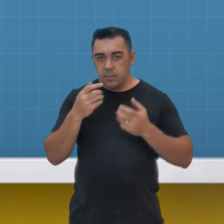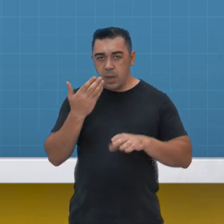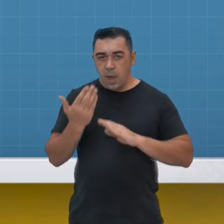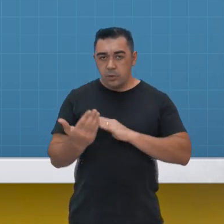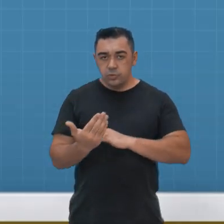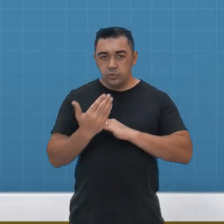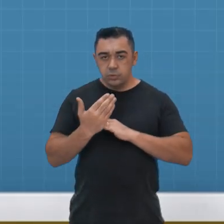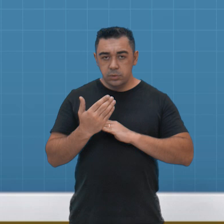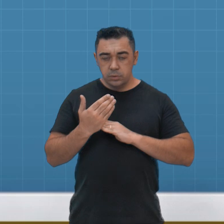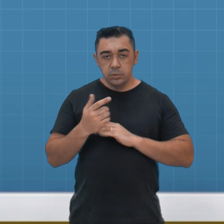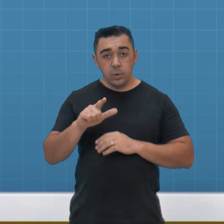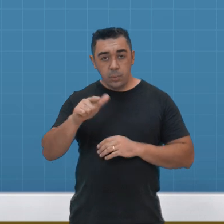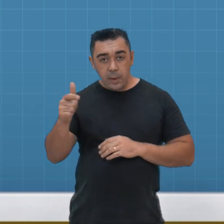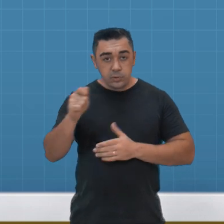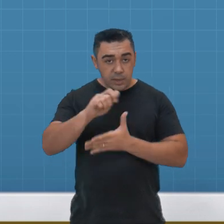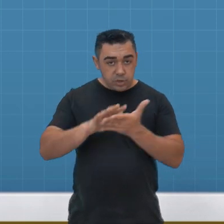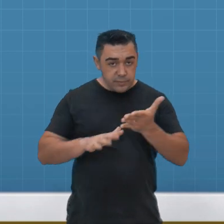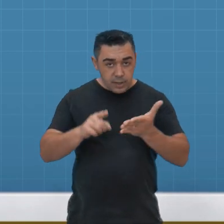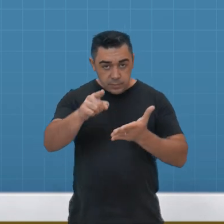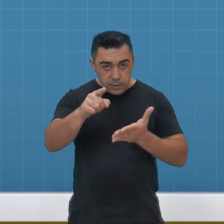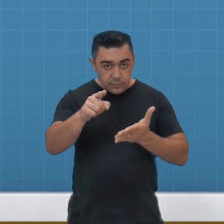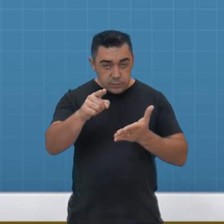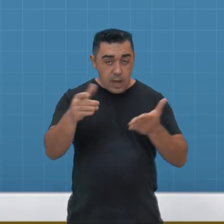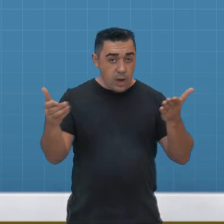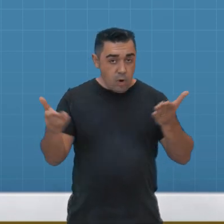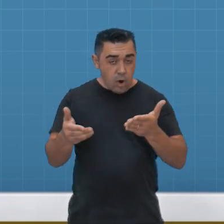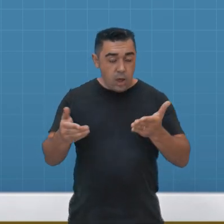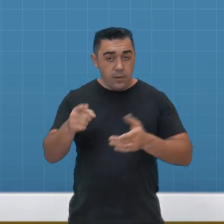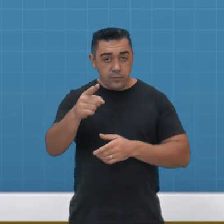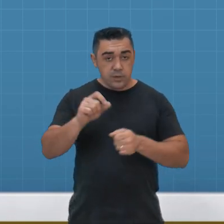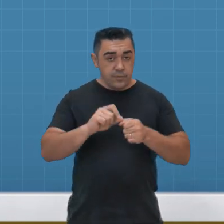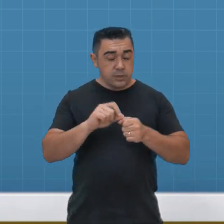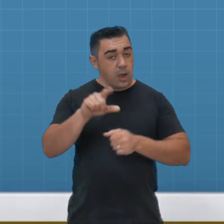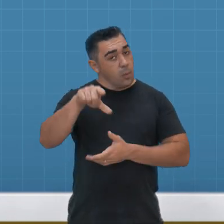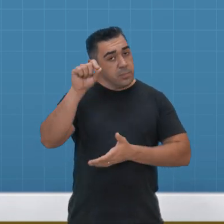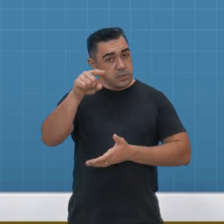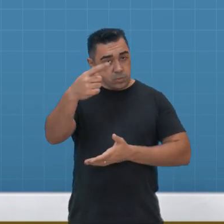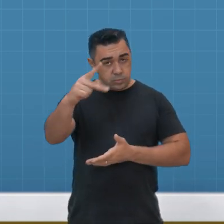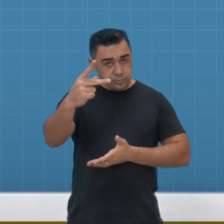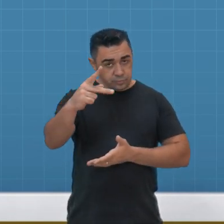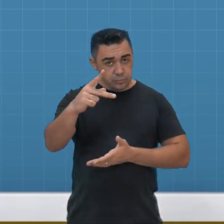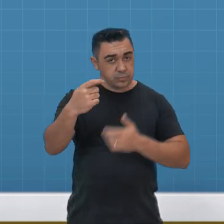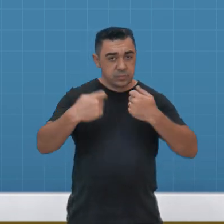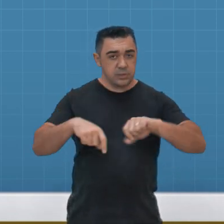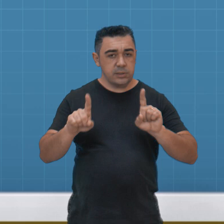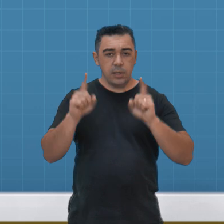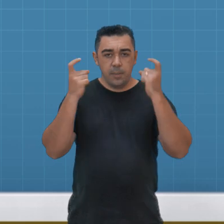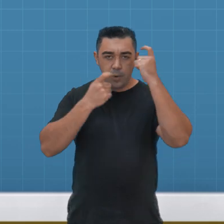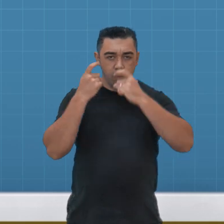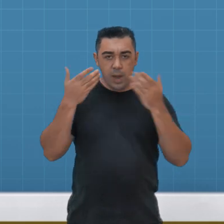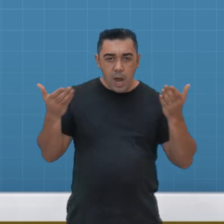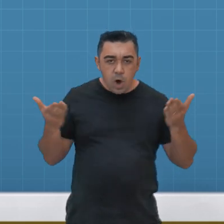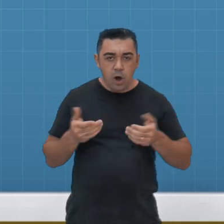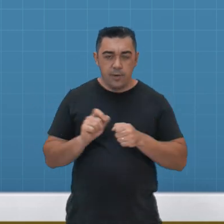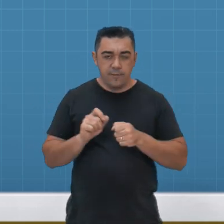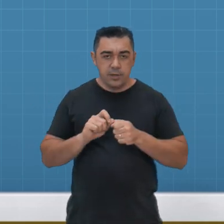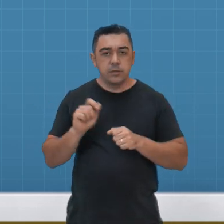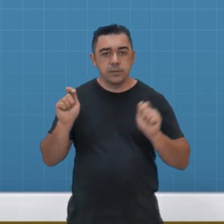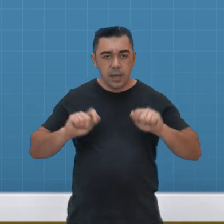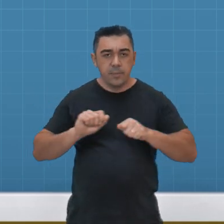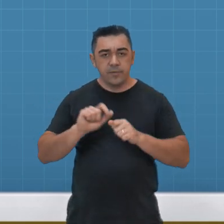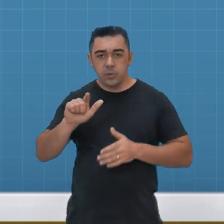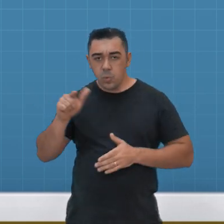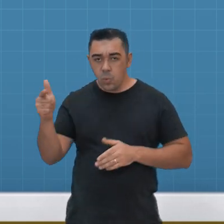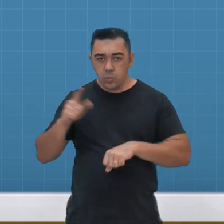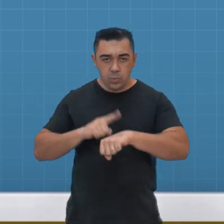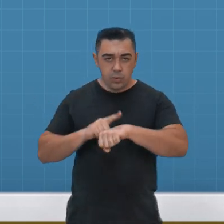quanto que nos ajuda? Vou dar mais uma atividade para você, mas essa é opcional e não precisa se preocupar em fazer agora. Você pode fazer em